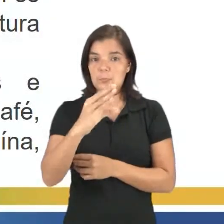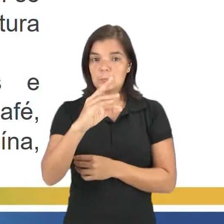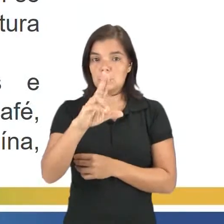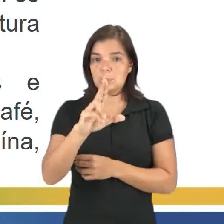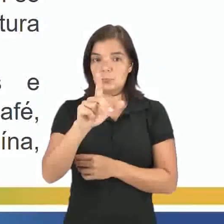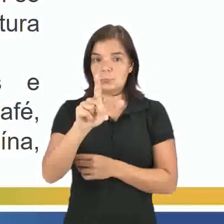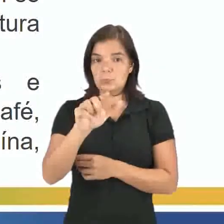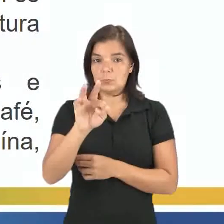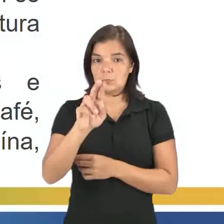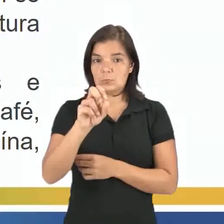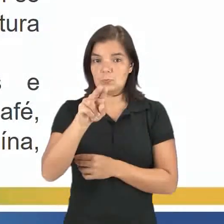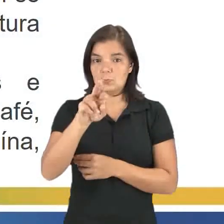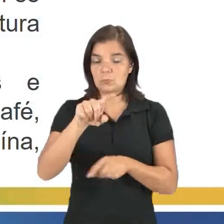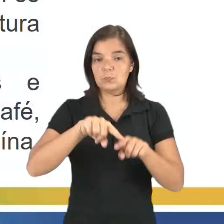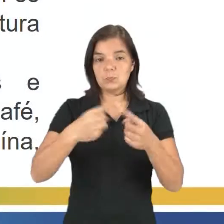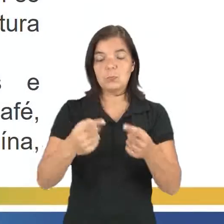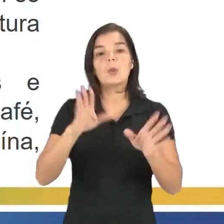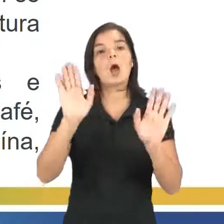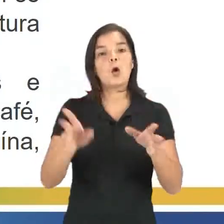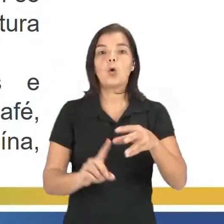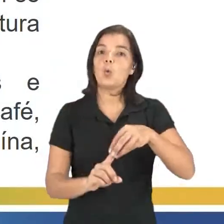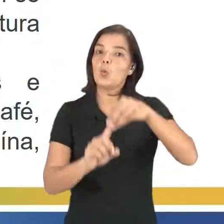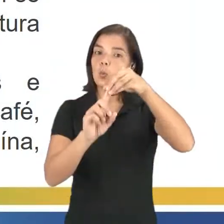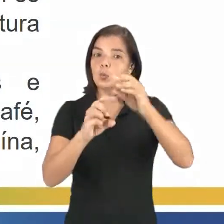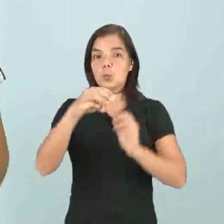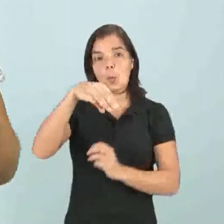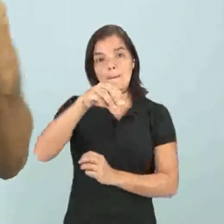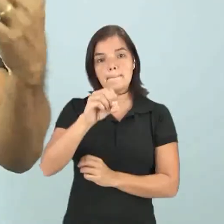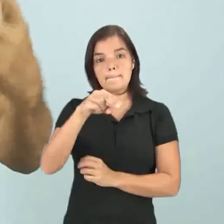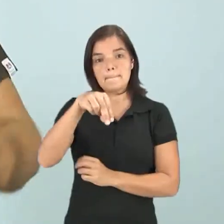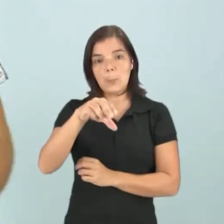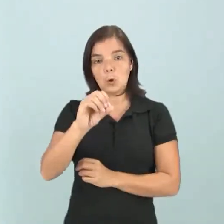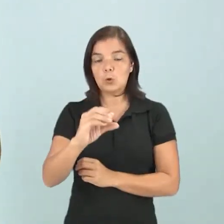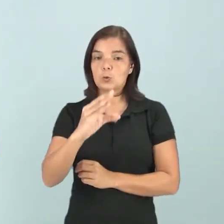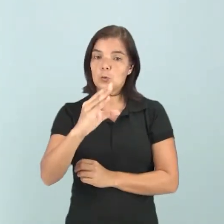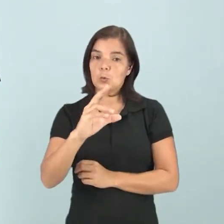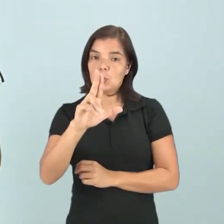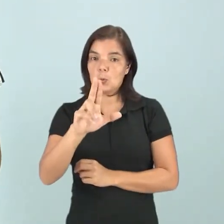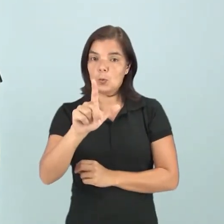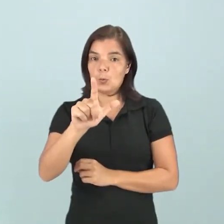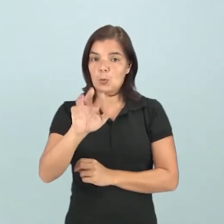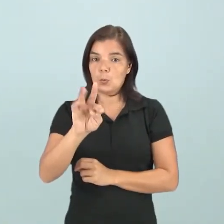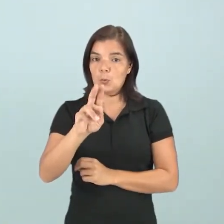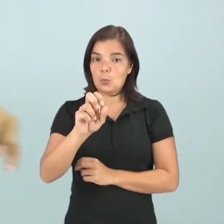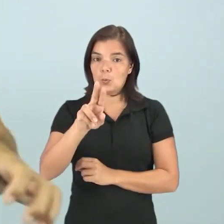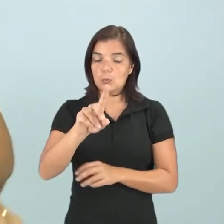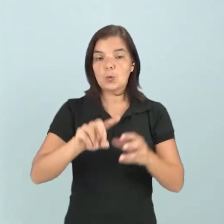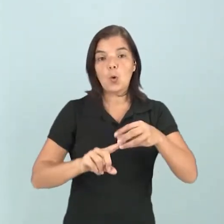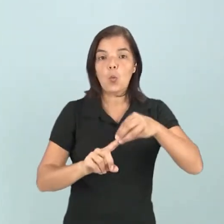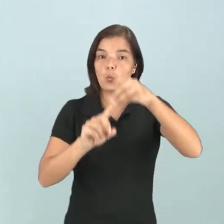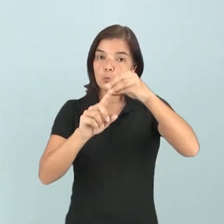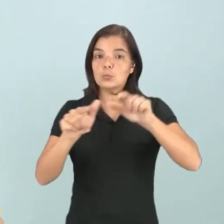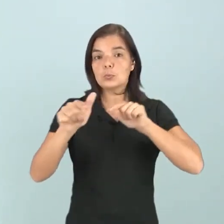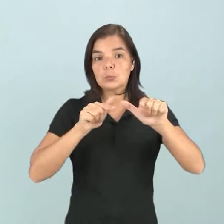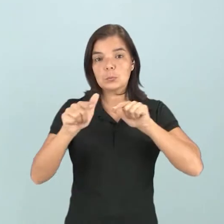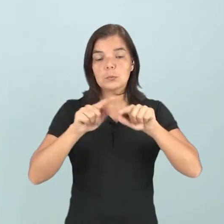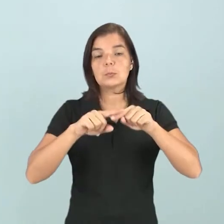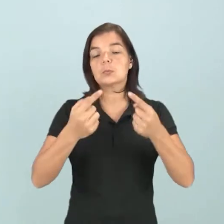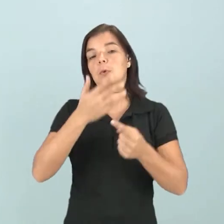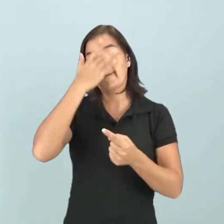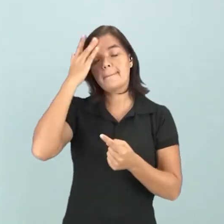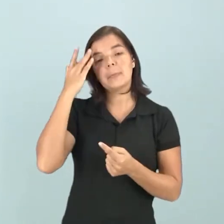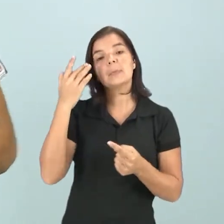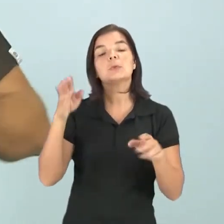falo de monocultura, eu estou falando de uma atividade de um único produto, uma única atividade econômica, né? Um único produto, por exemplo, o